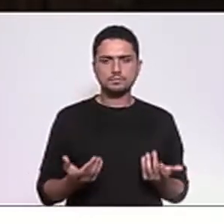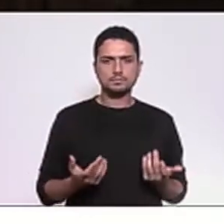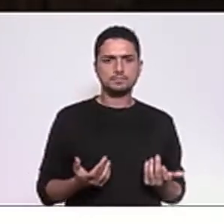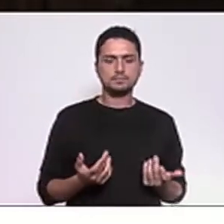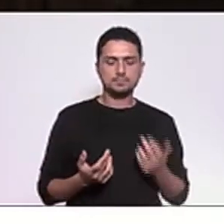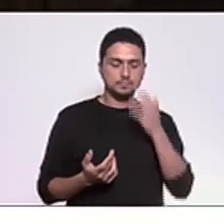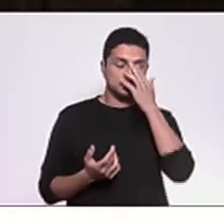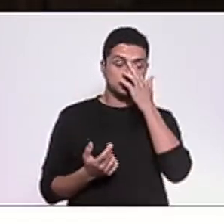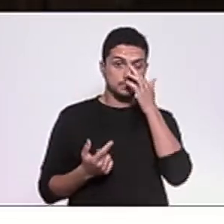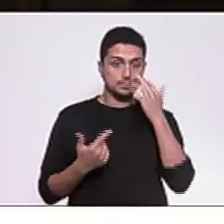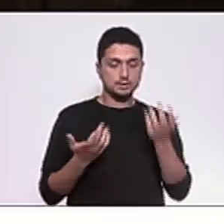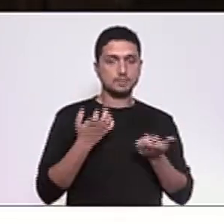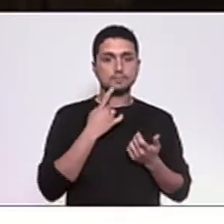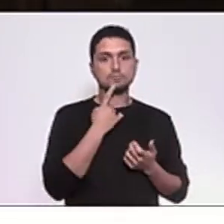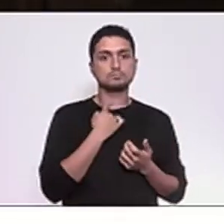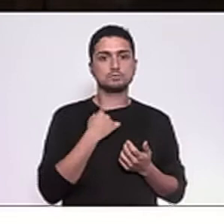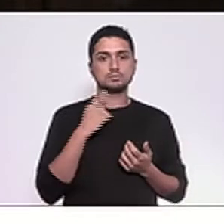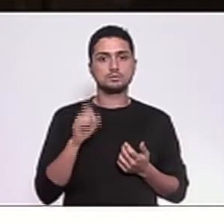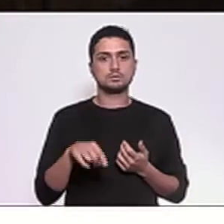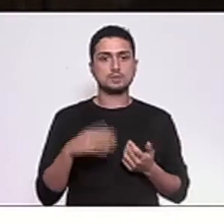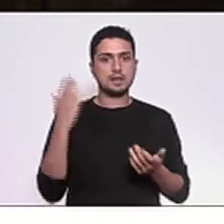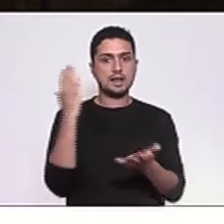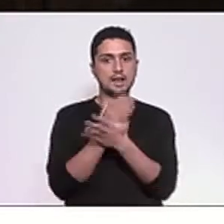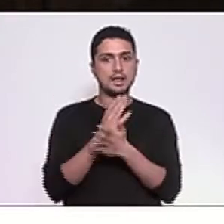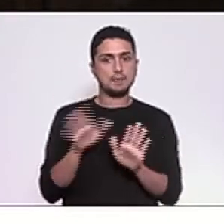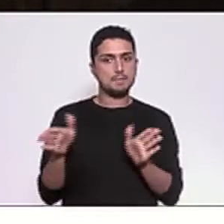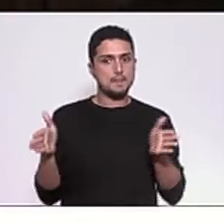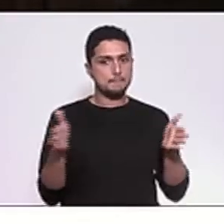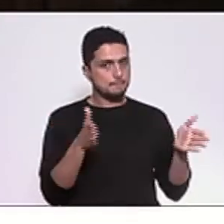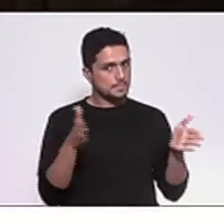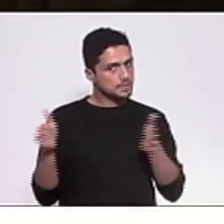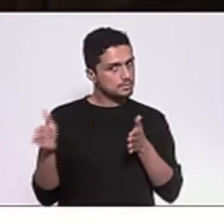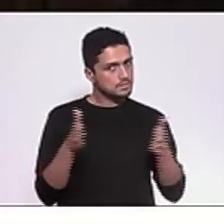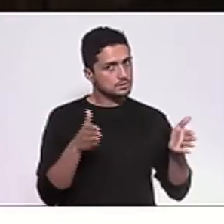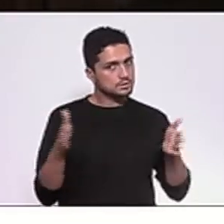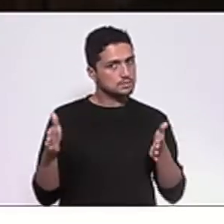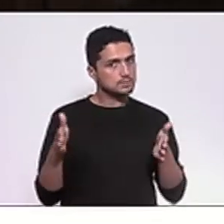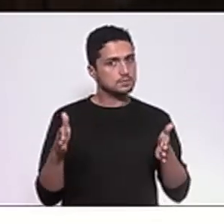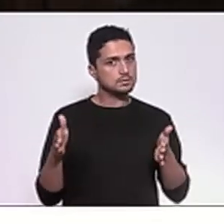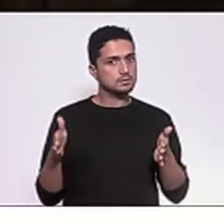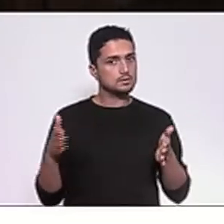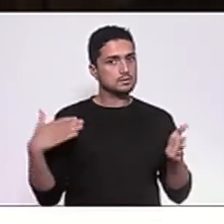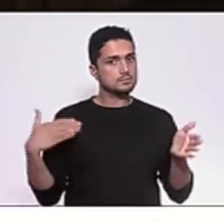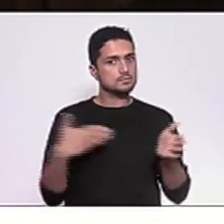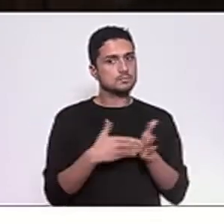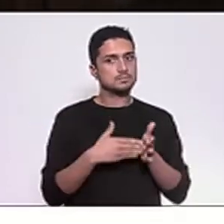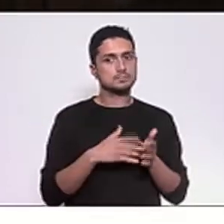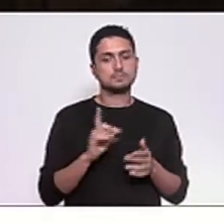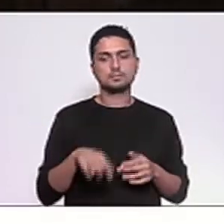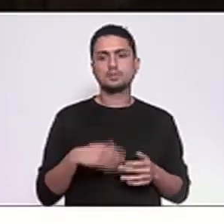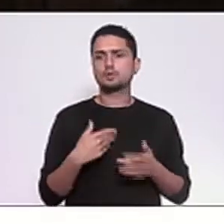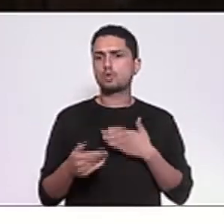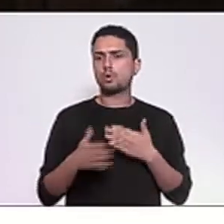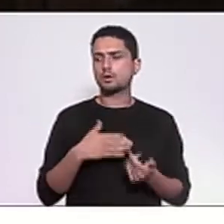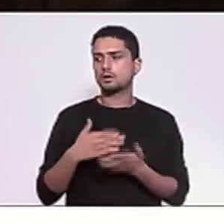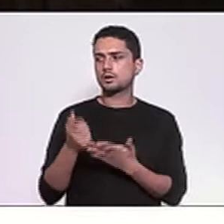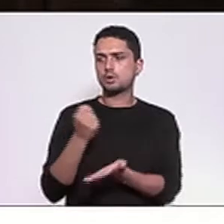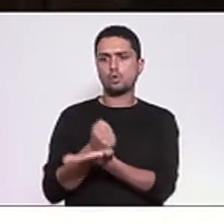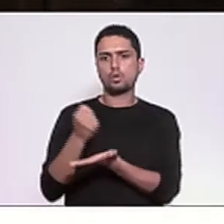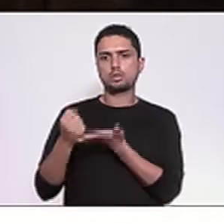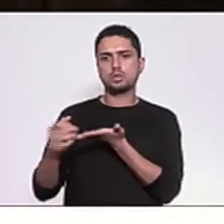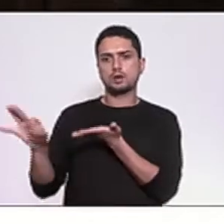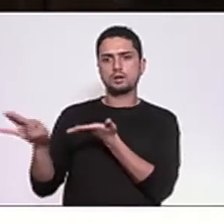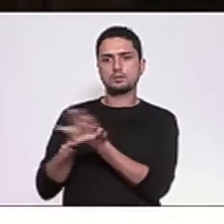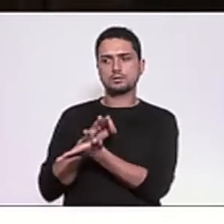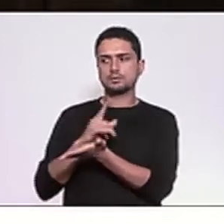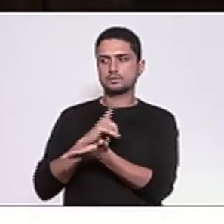visa acabar com a previsão de prazo máximo uniforme para toda e qualquer contratação de